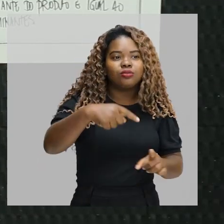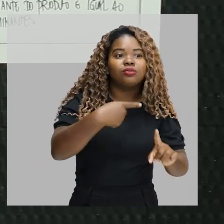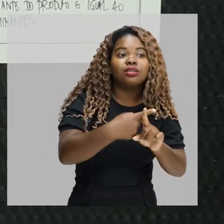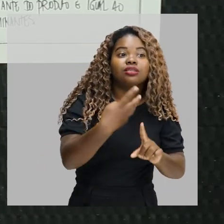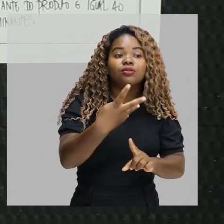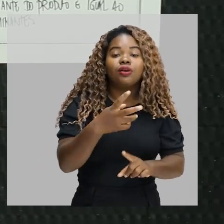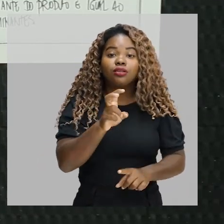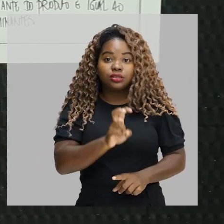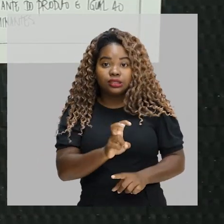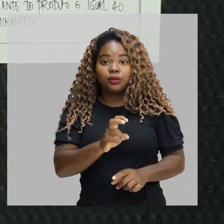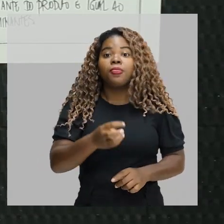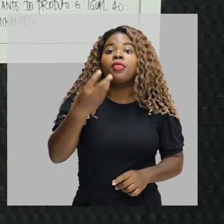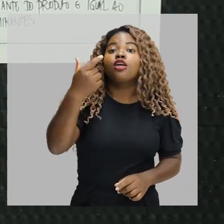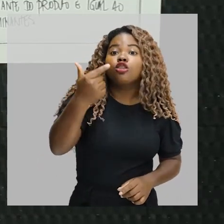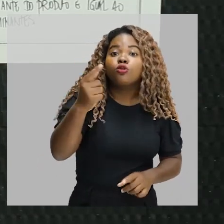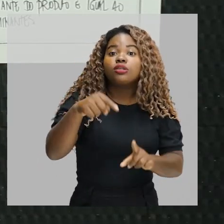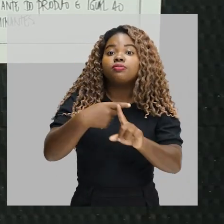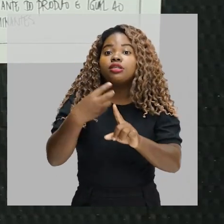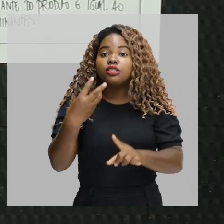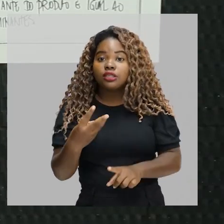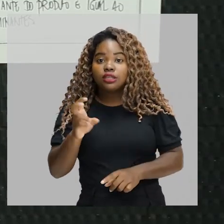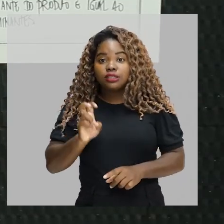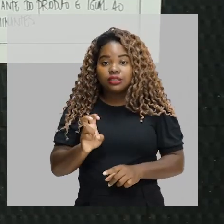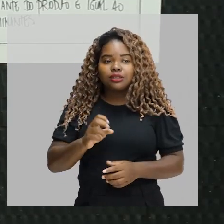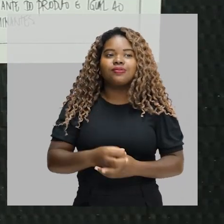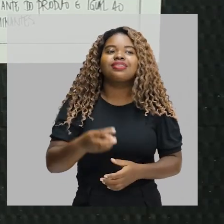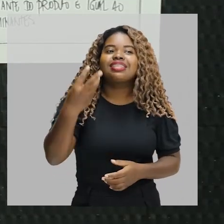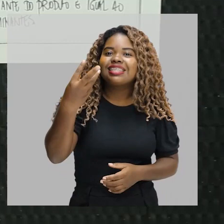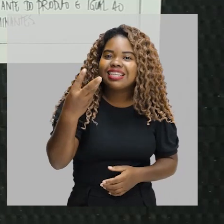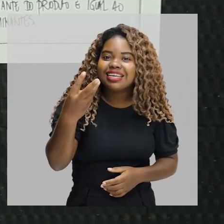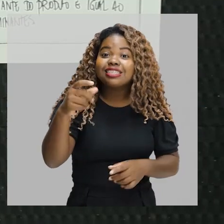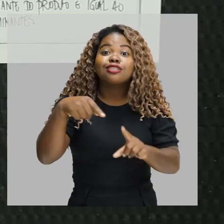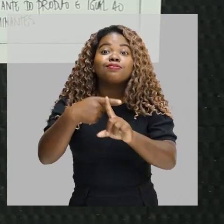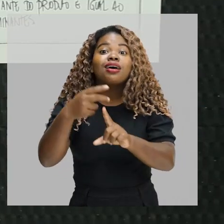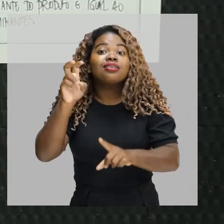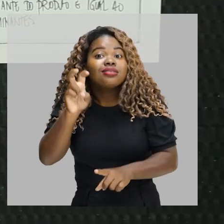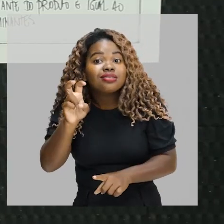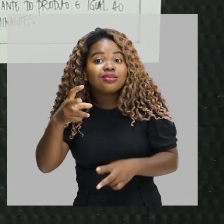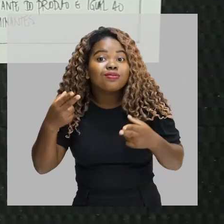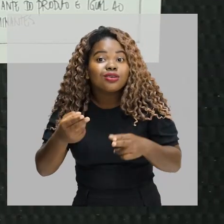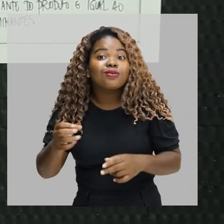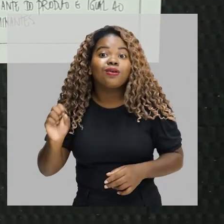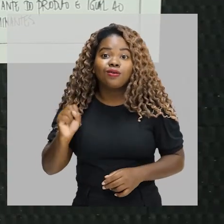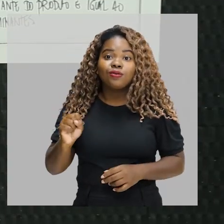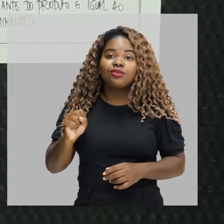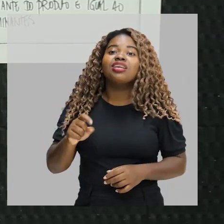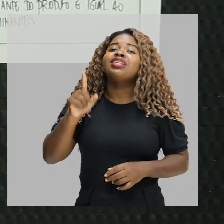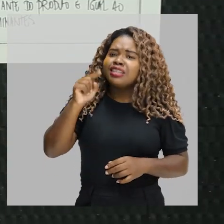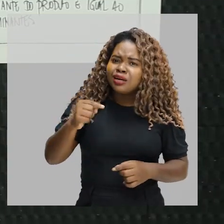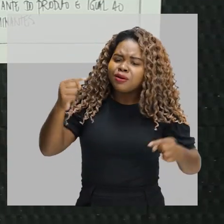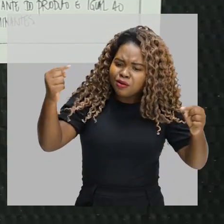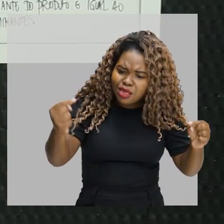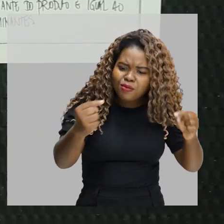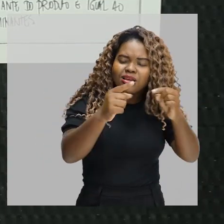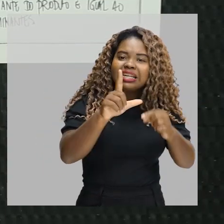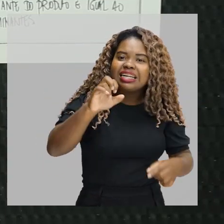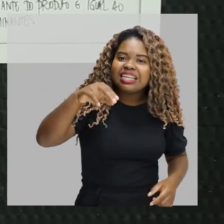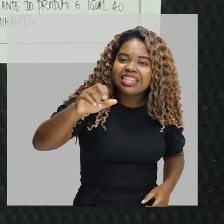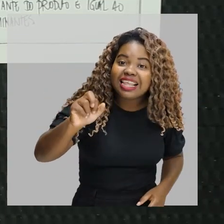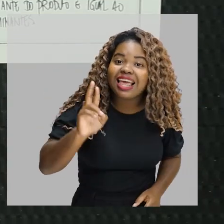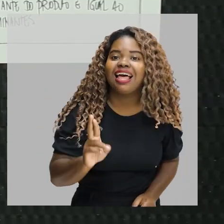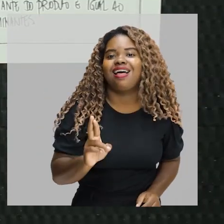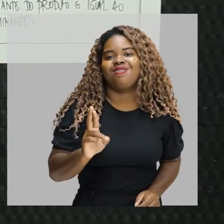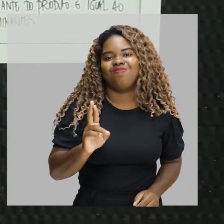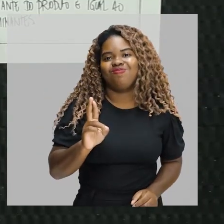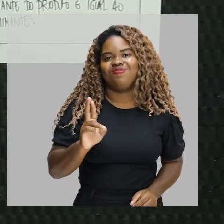mais 3 igual a 5, 3 mais 5 igual a 8. Tá? Então isso aqui é uma combinação linear. Você fez